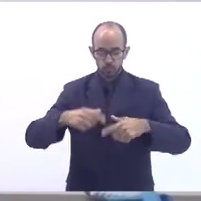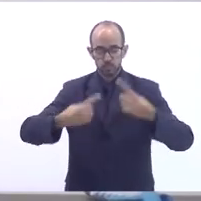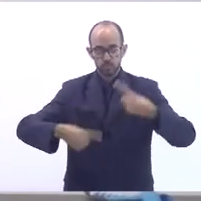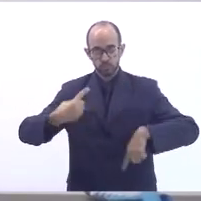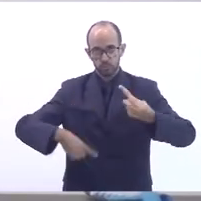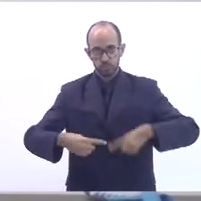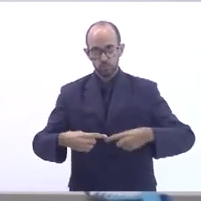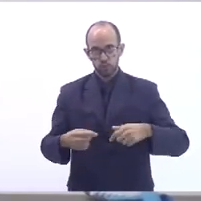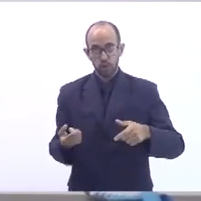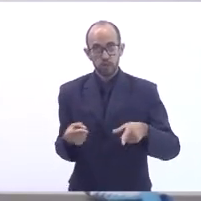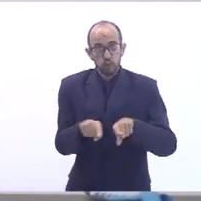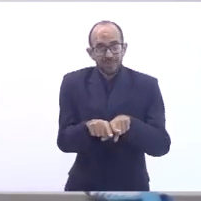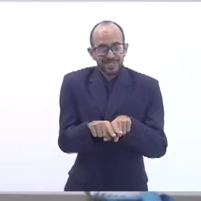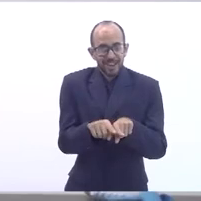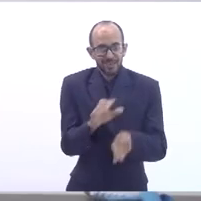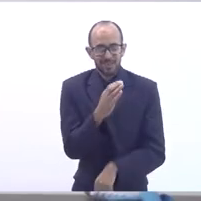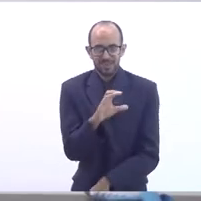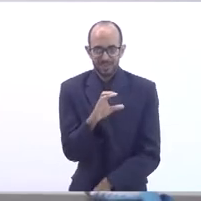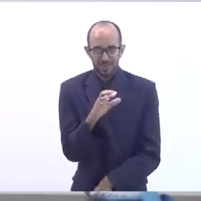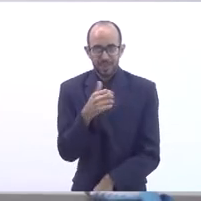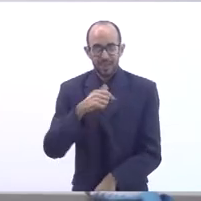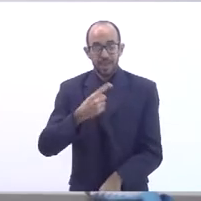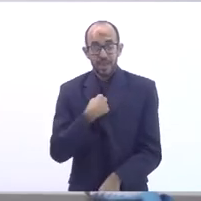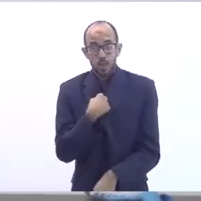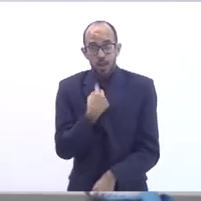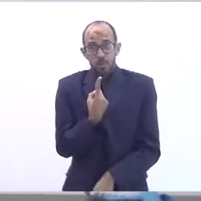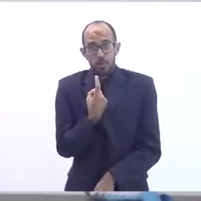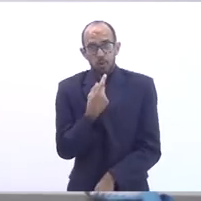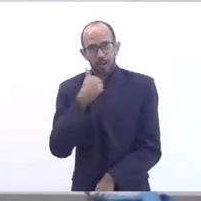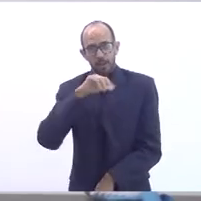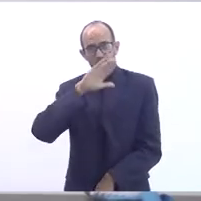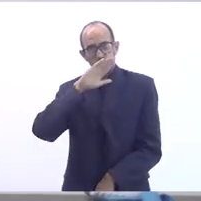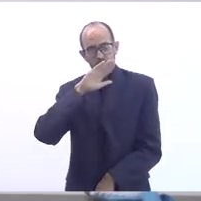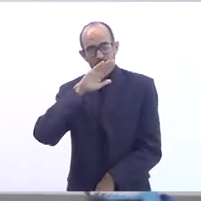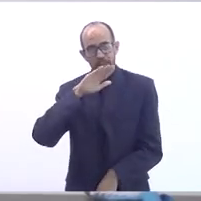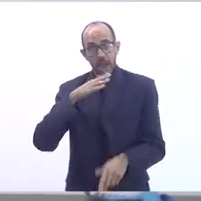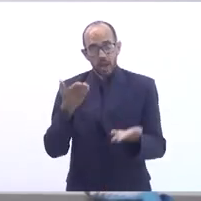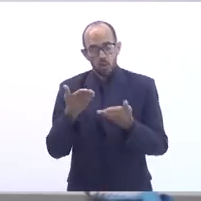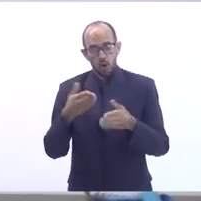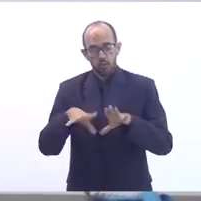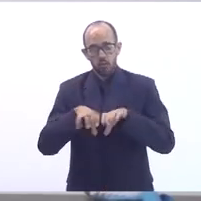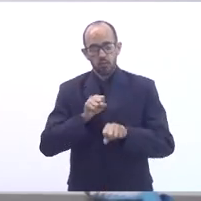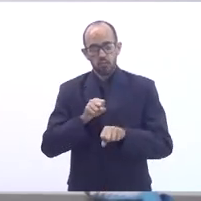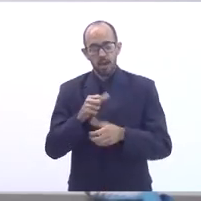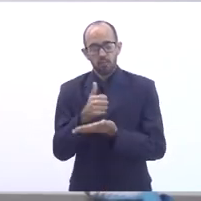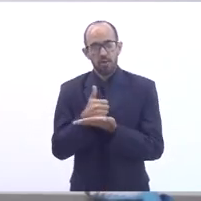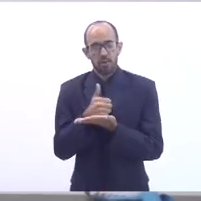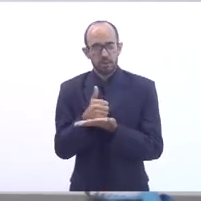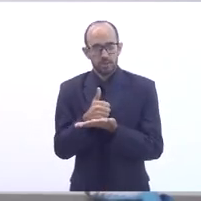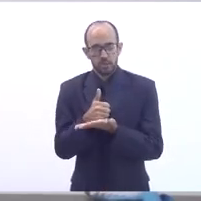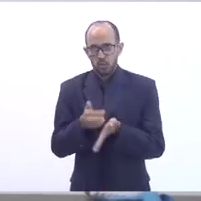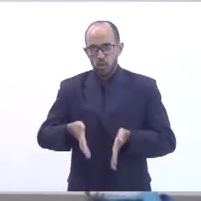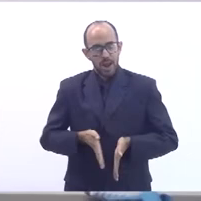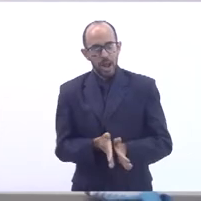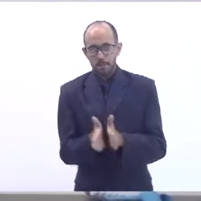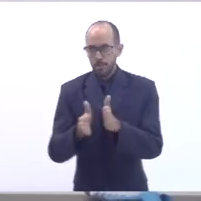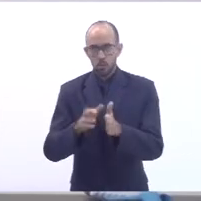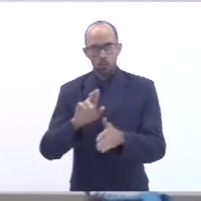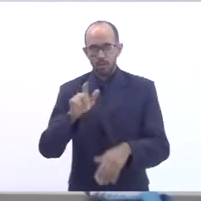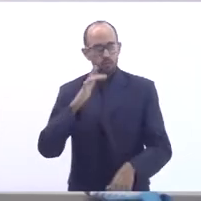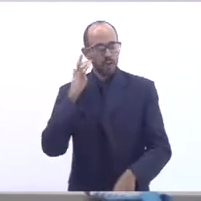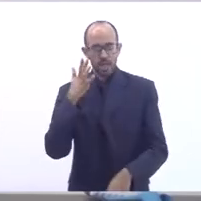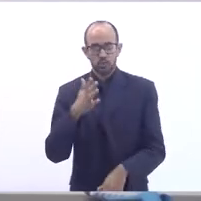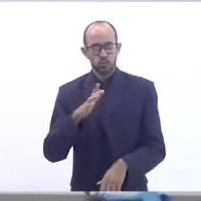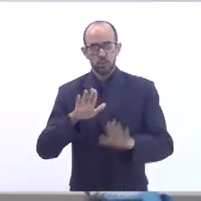social da ciência eu era uma mãe lá atrás esse ano me forma farmacêutica e o caminho não foi fácil também não vai ser